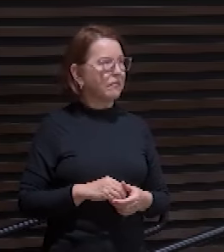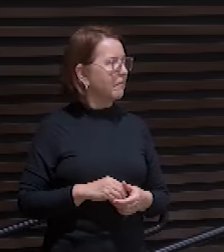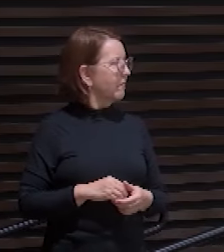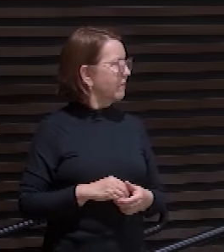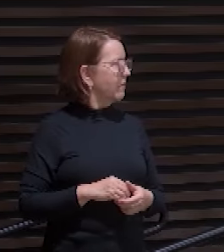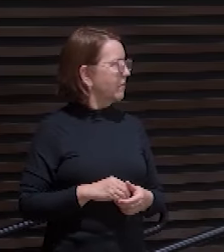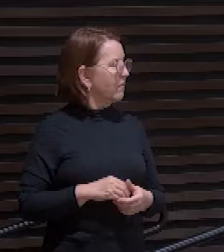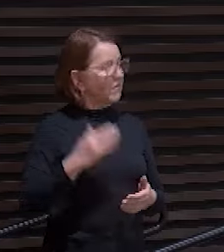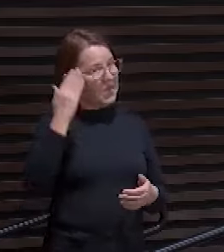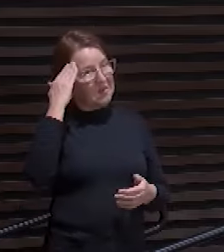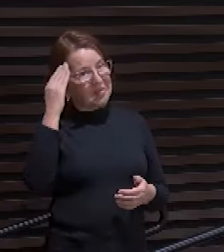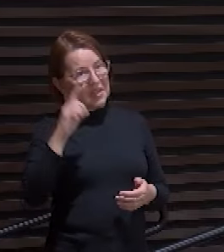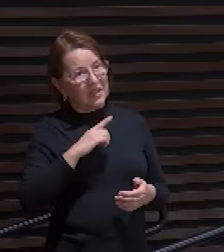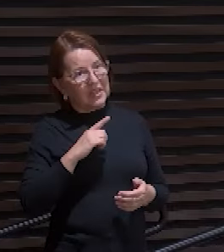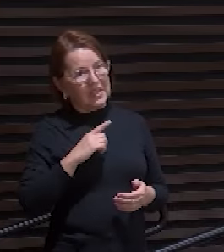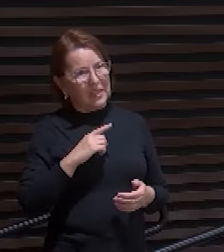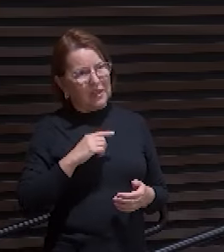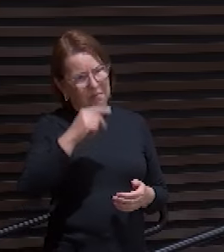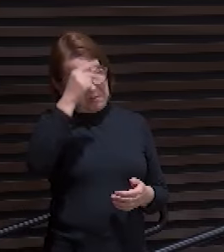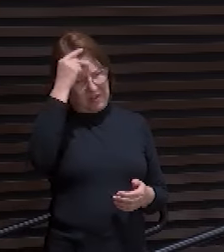Tem gente que faz umas contas loucas.